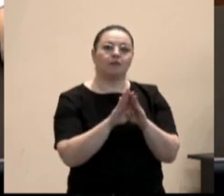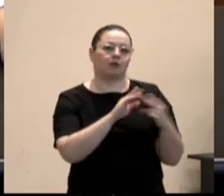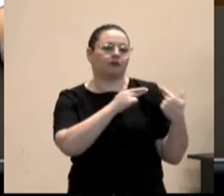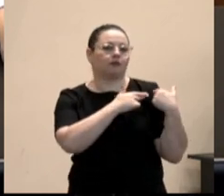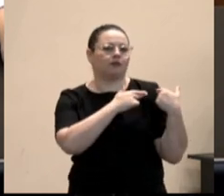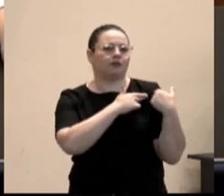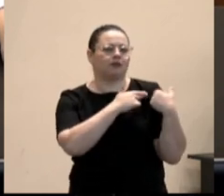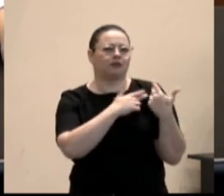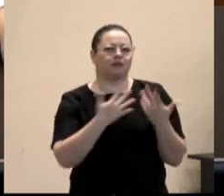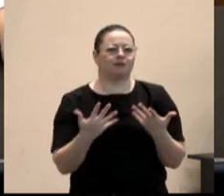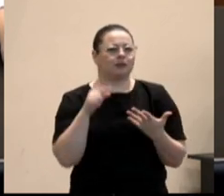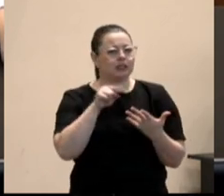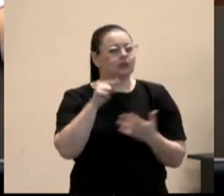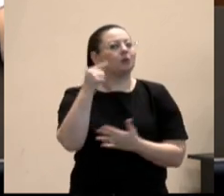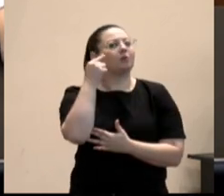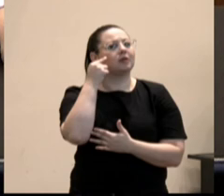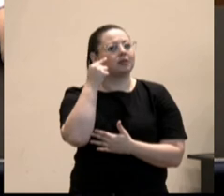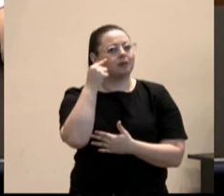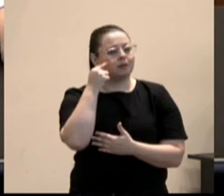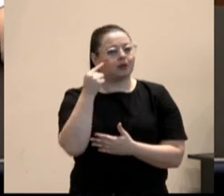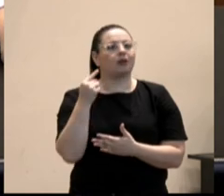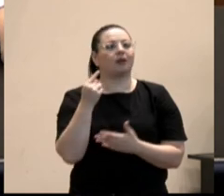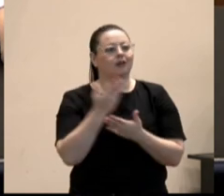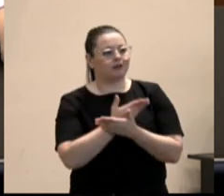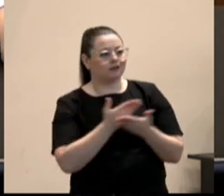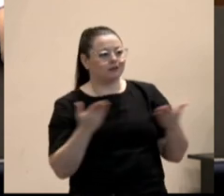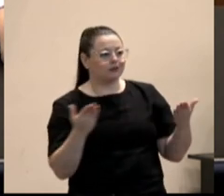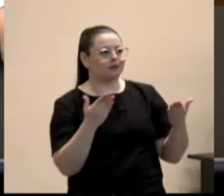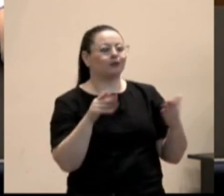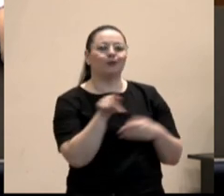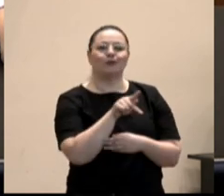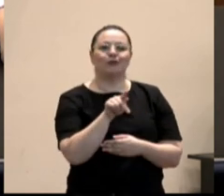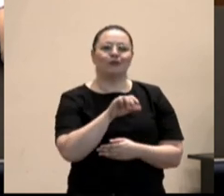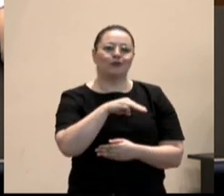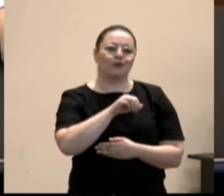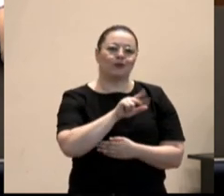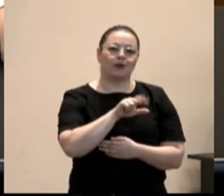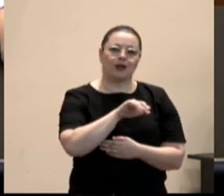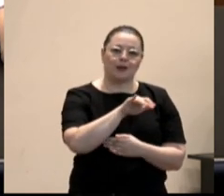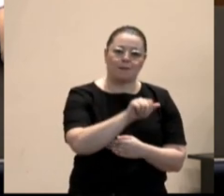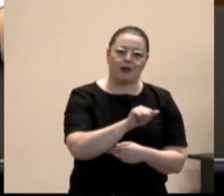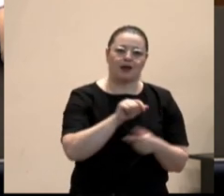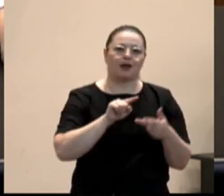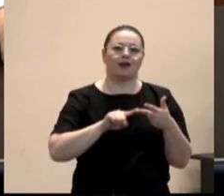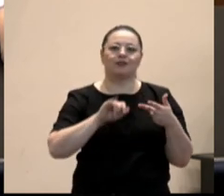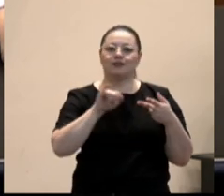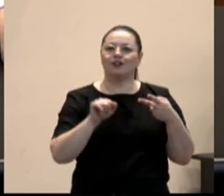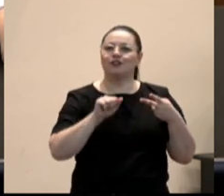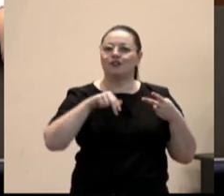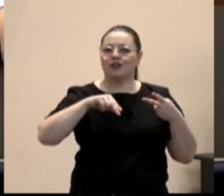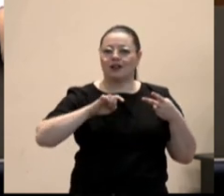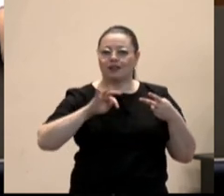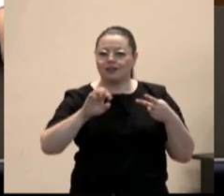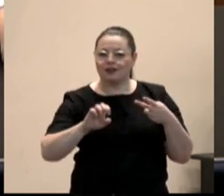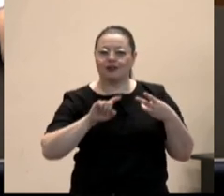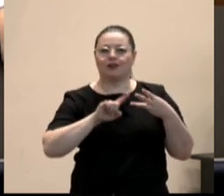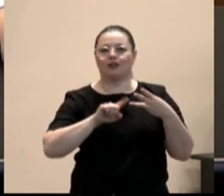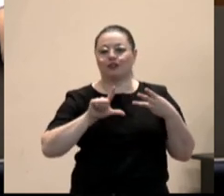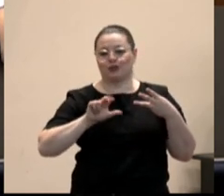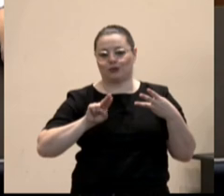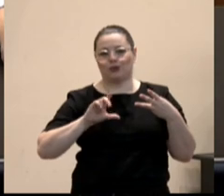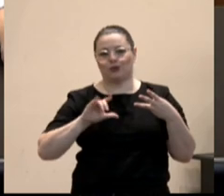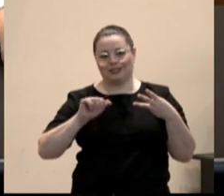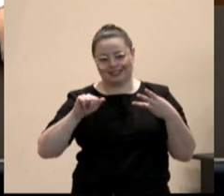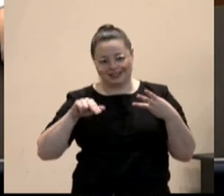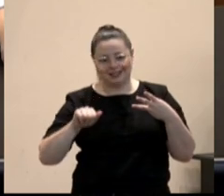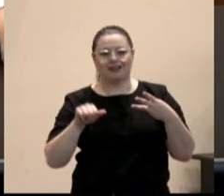é um pensamento aí das nossas colegas, professora Márcia Ângela, Janete Azevedo, Luciana Marques, que quando discute